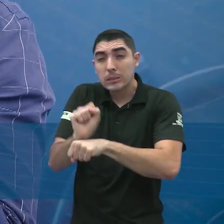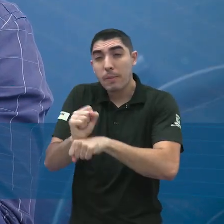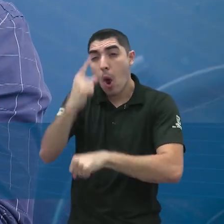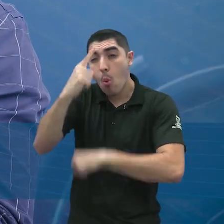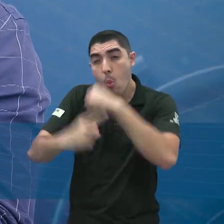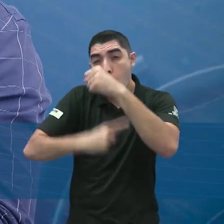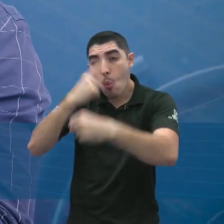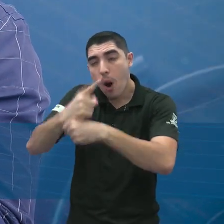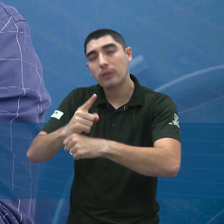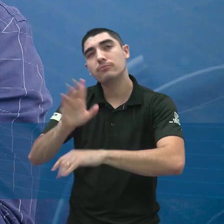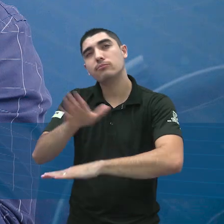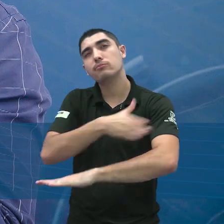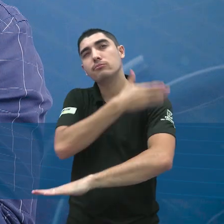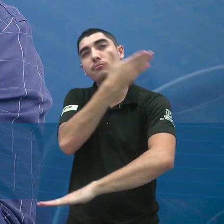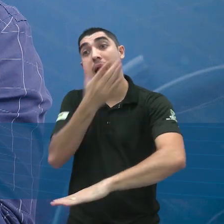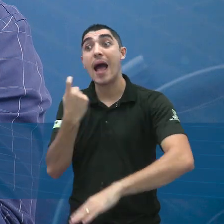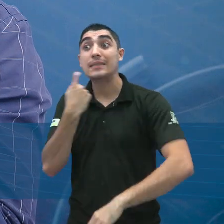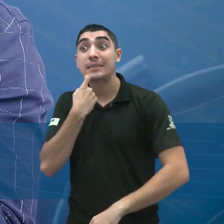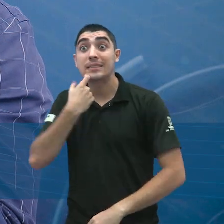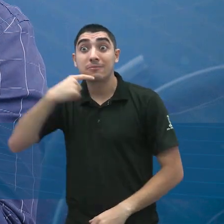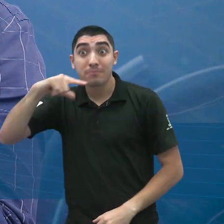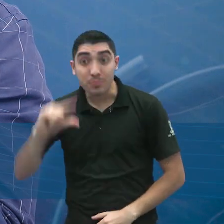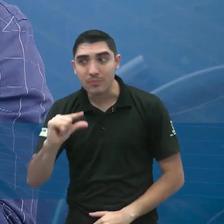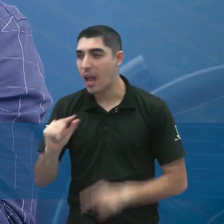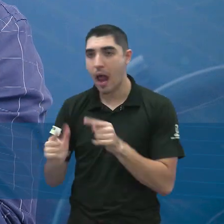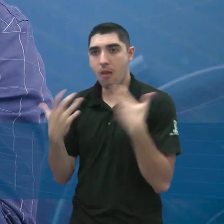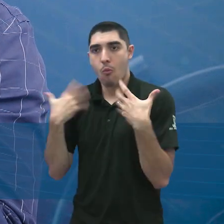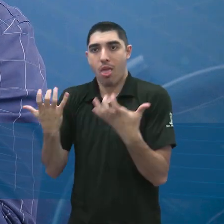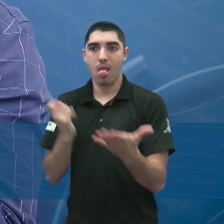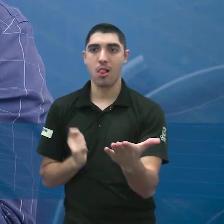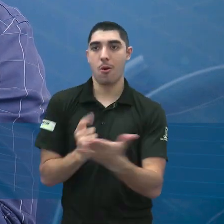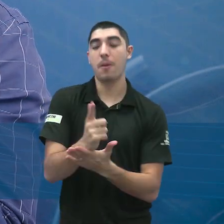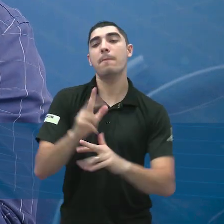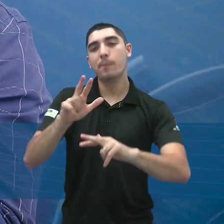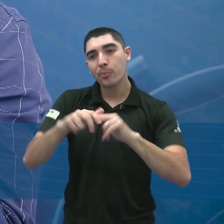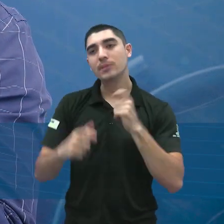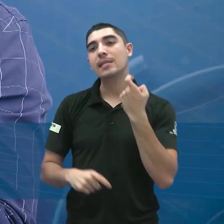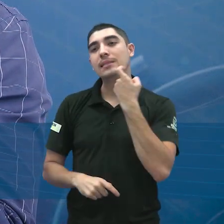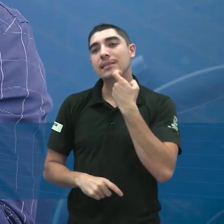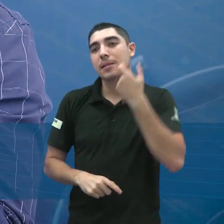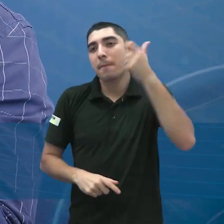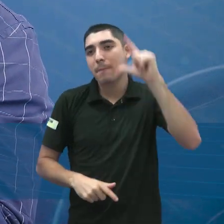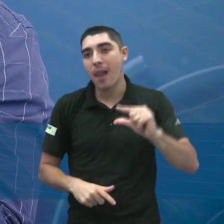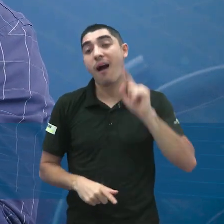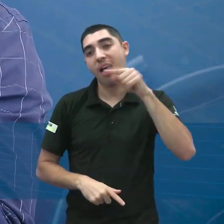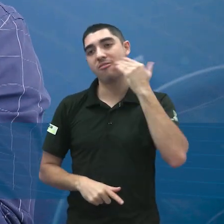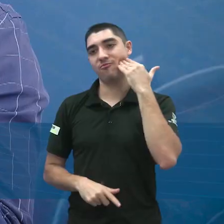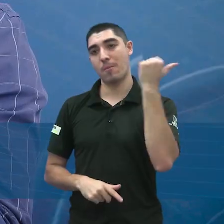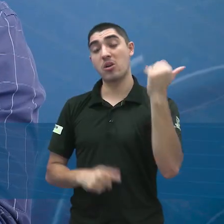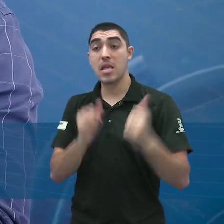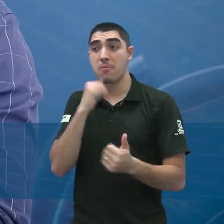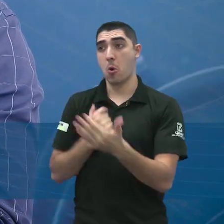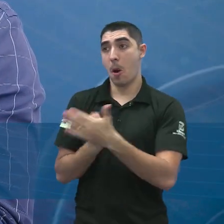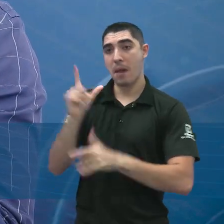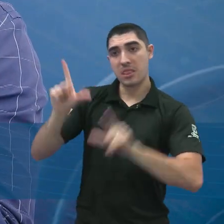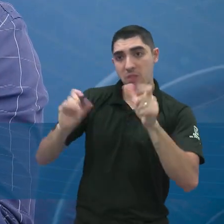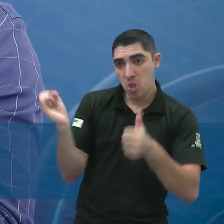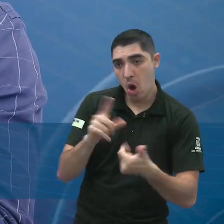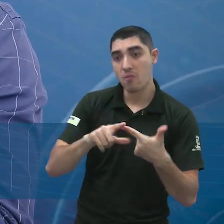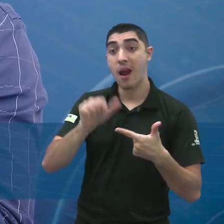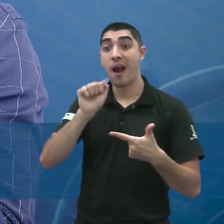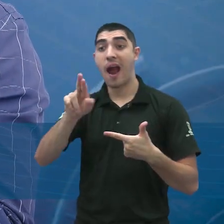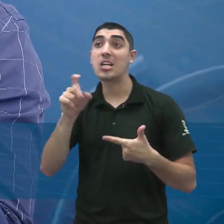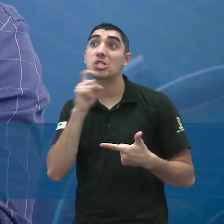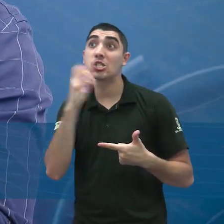Friday, geralmente produtos mais caros. A Black é muito famosa por isso. Geralmente, quero comprar um televisor novo, quero comprar um